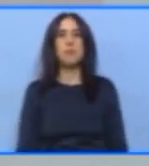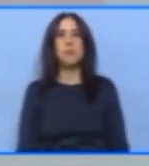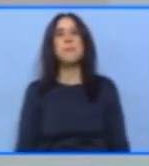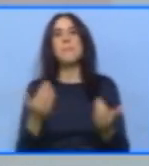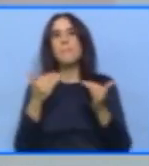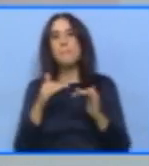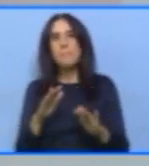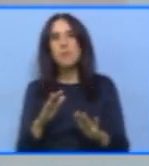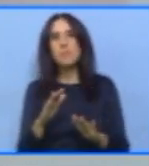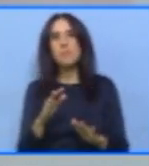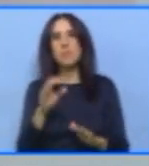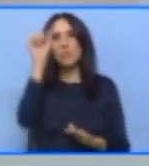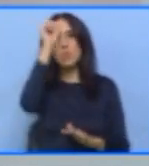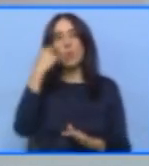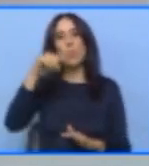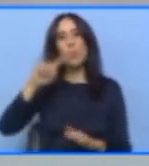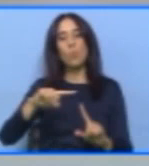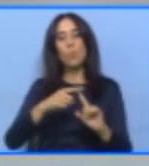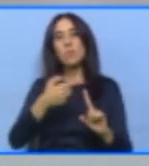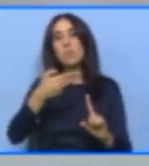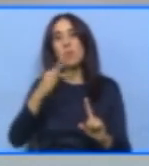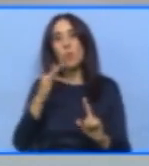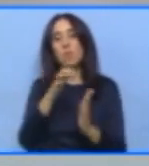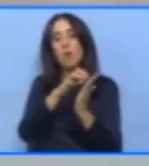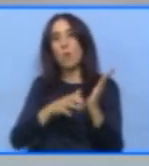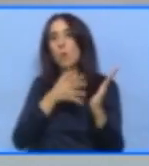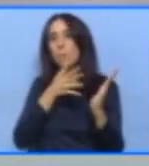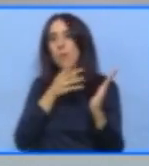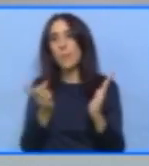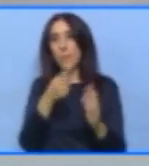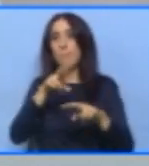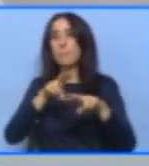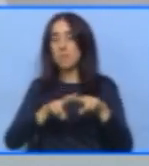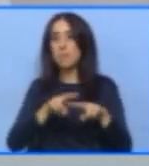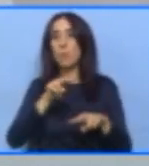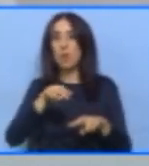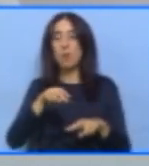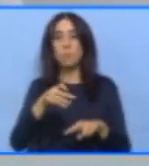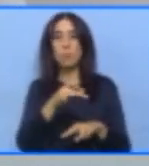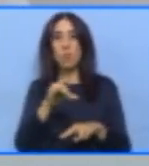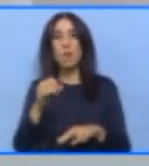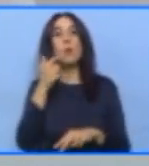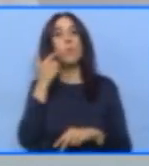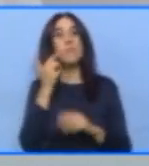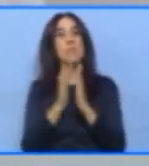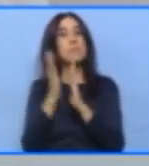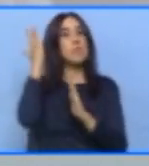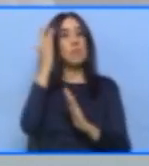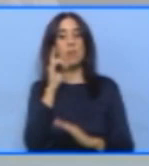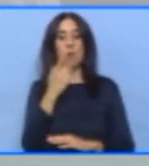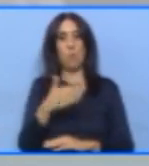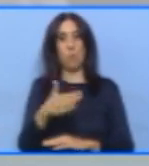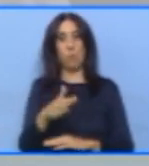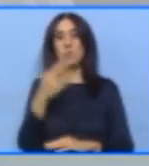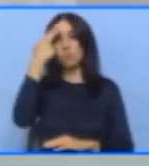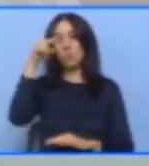mas a homilia do dia 1 de janeiro de 74 valeu-lhe a prisão em Nampula em quarta-feira santa, dia 11, e a expulsão